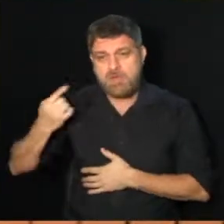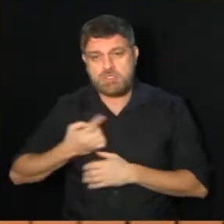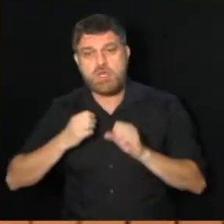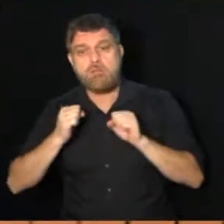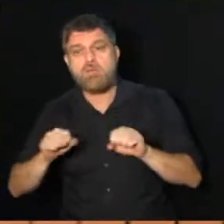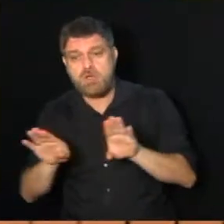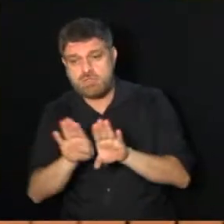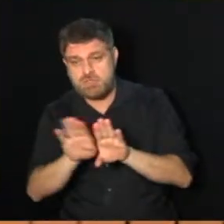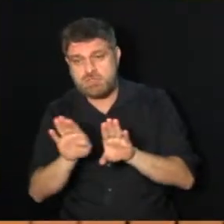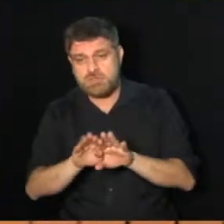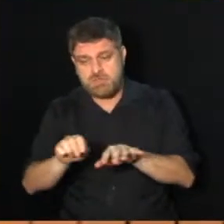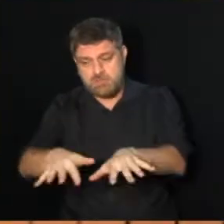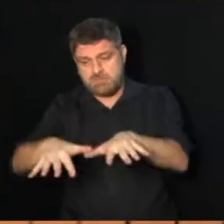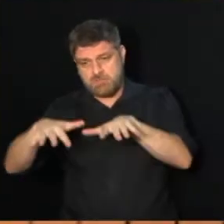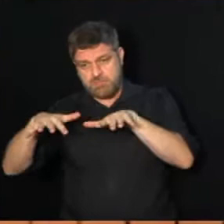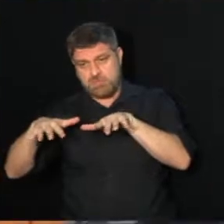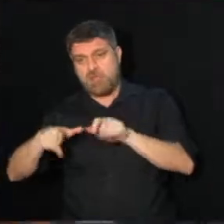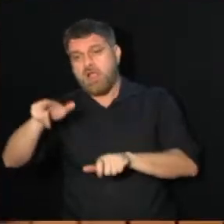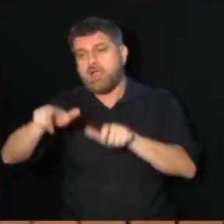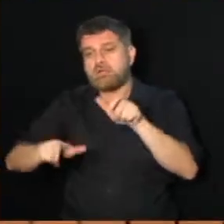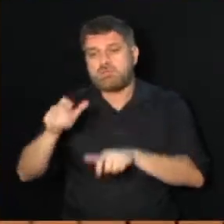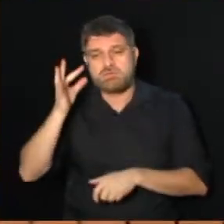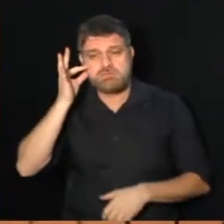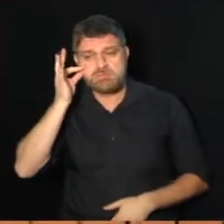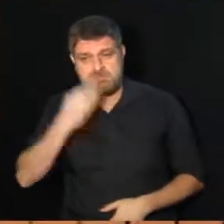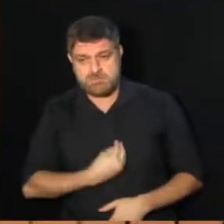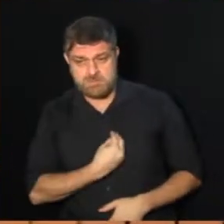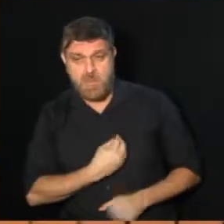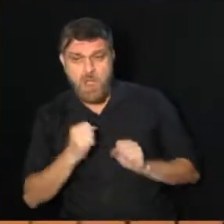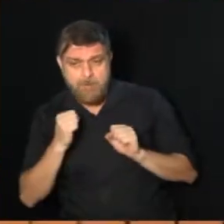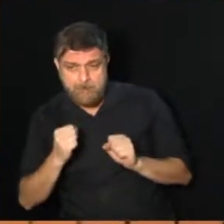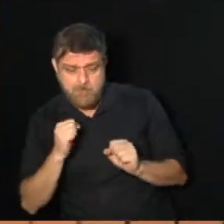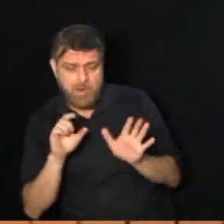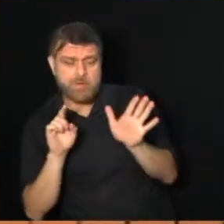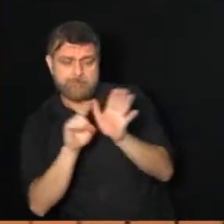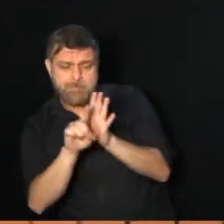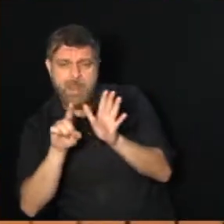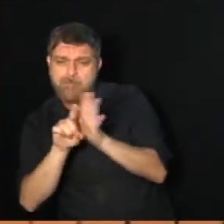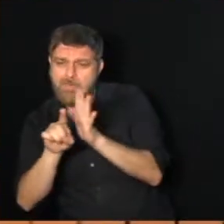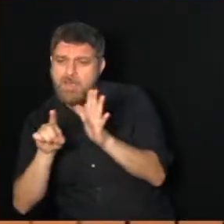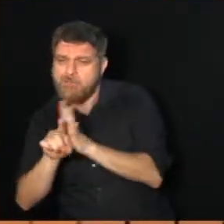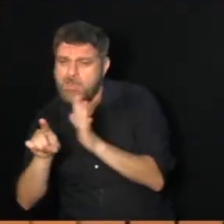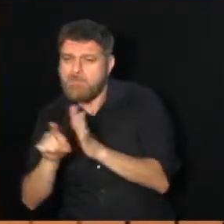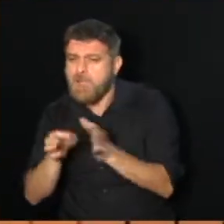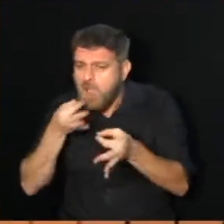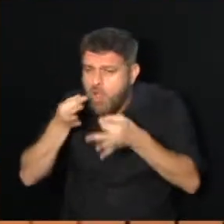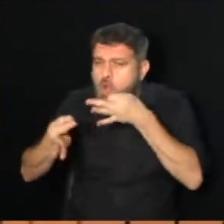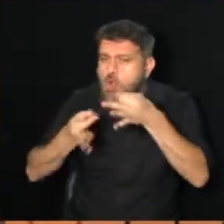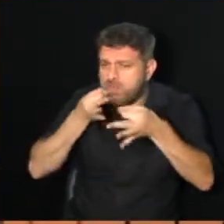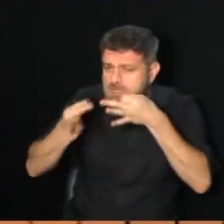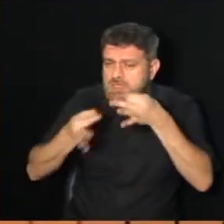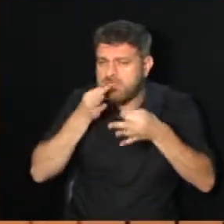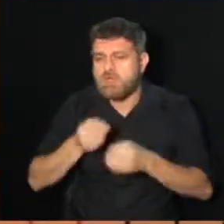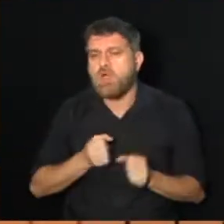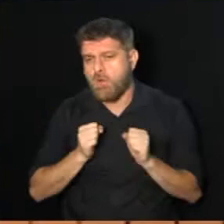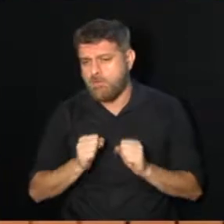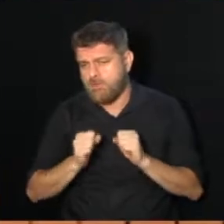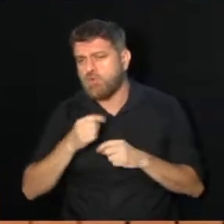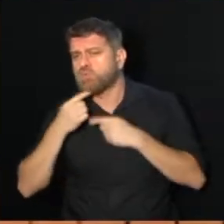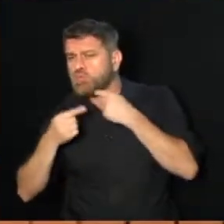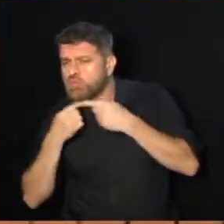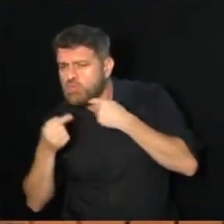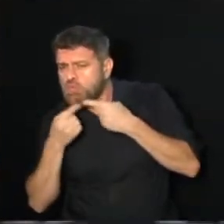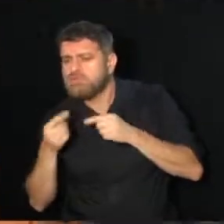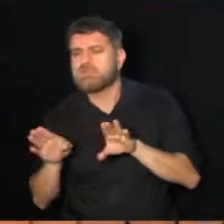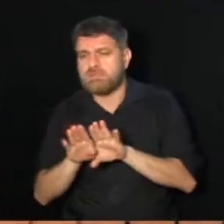para que quem está aqui presente possa se manifestar, se posicionar, questionar,